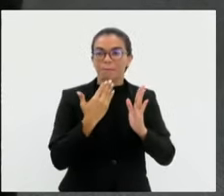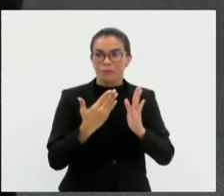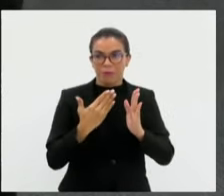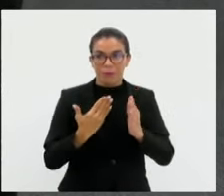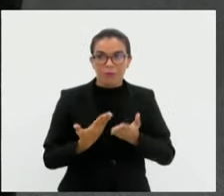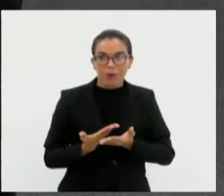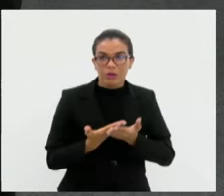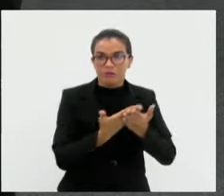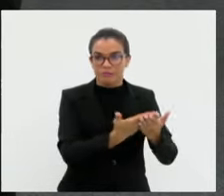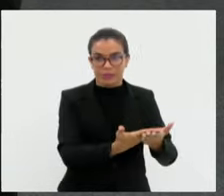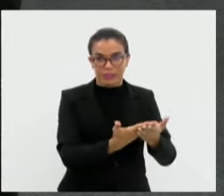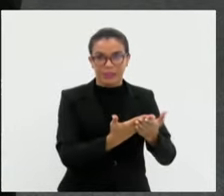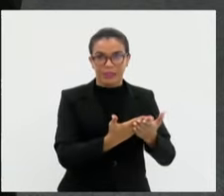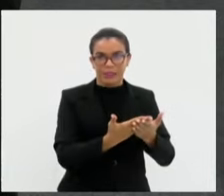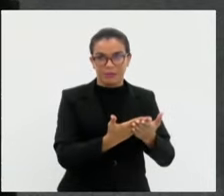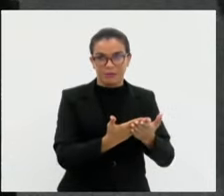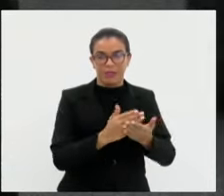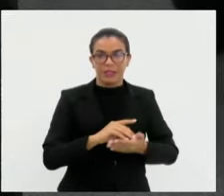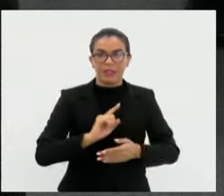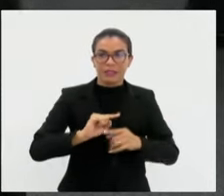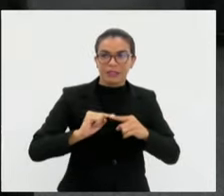projeto na sequência, por favor. Posso, sem problema.